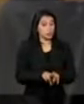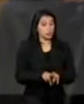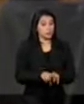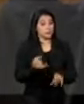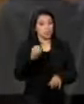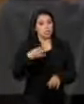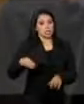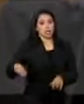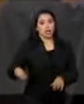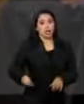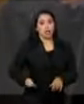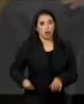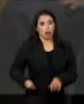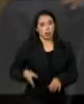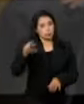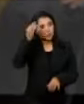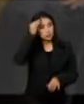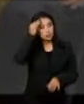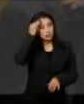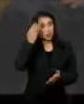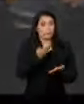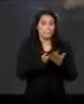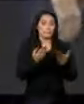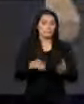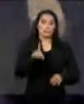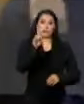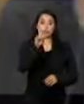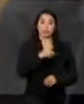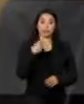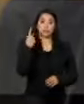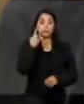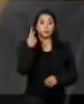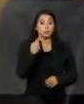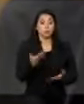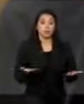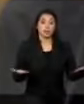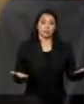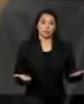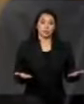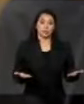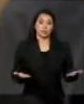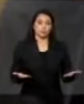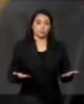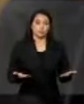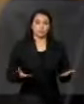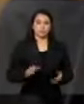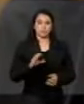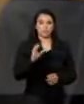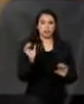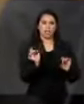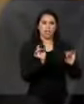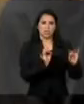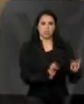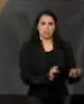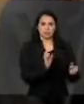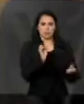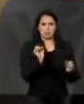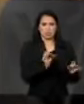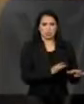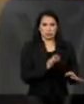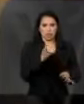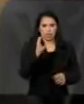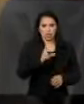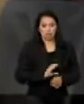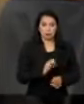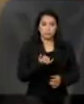culpabilidade reconhecida, também perde seus direitos políticos. Então, fica uma situação. Deixa de ser cidadão? Imagino que não. Mas peço